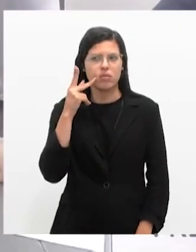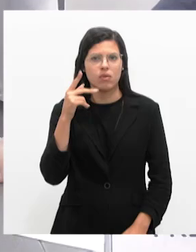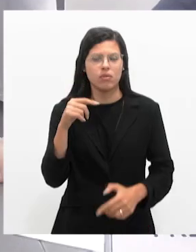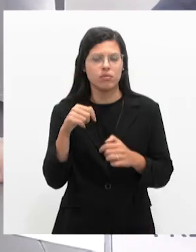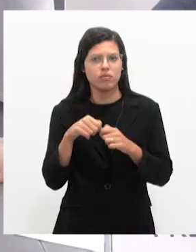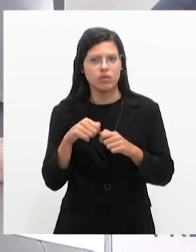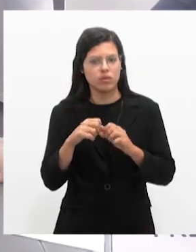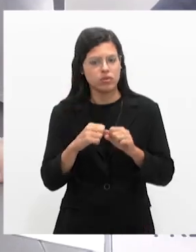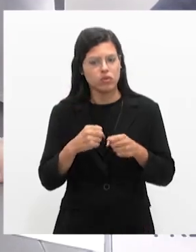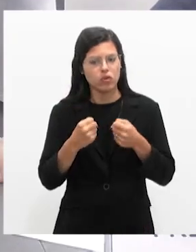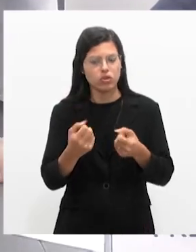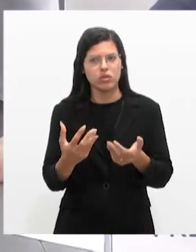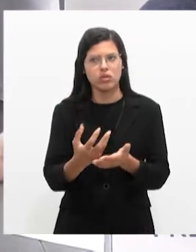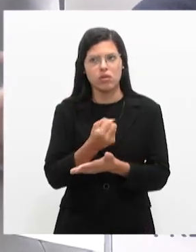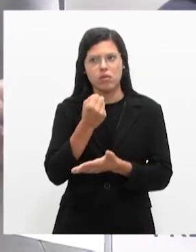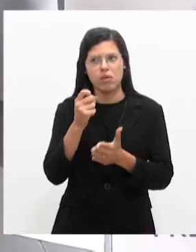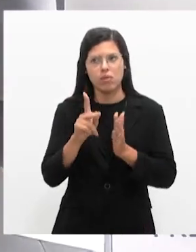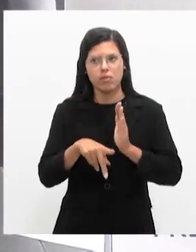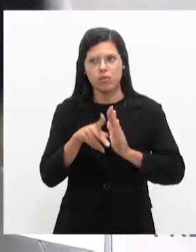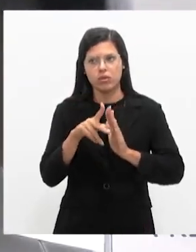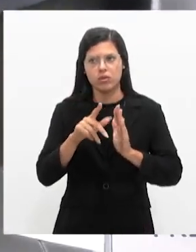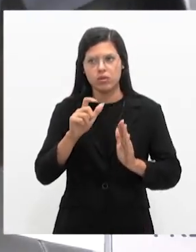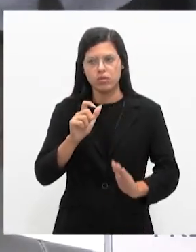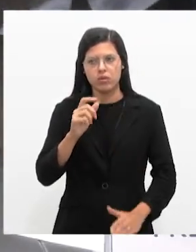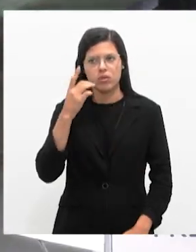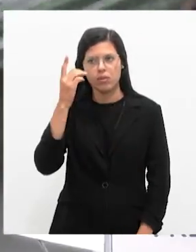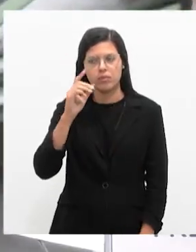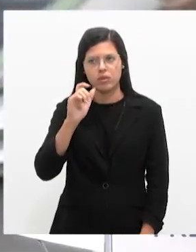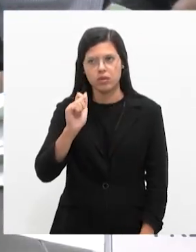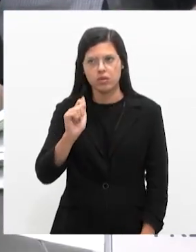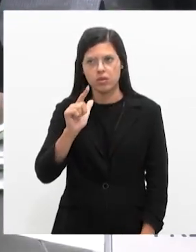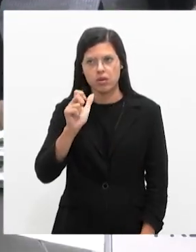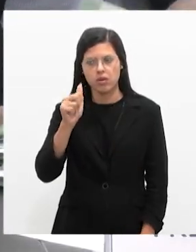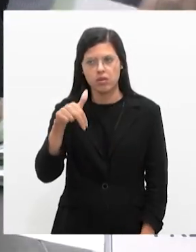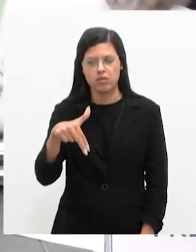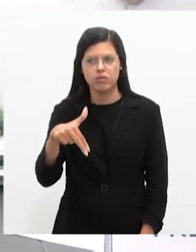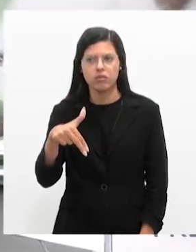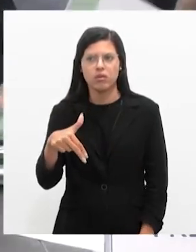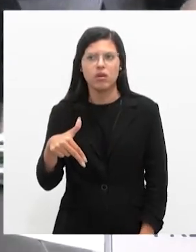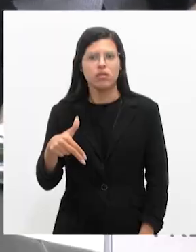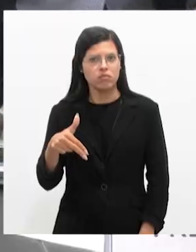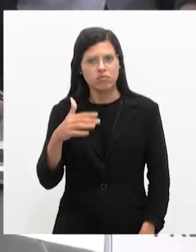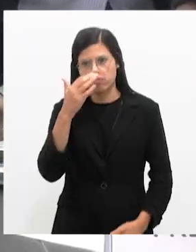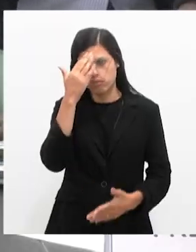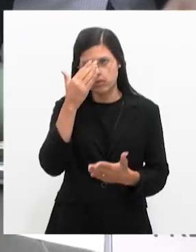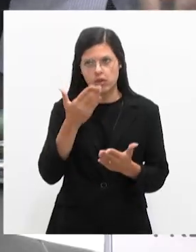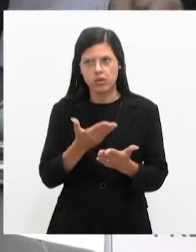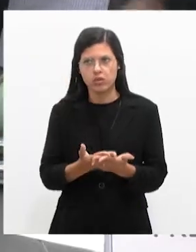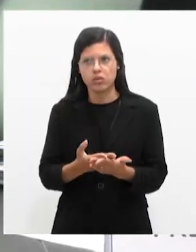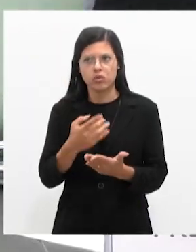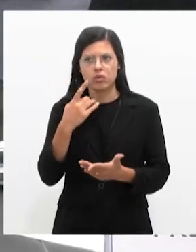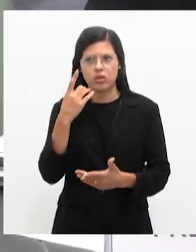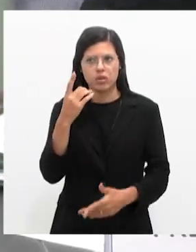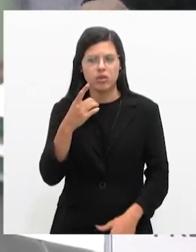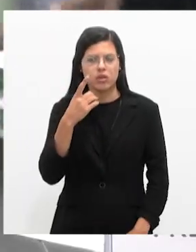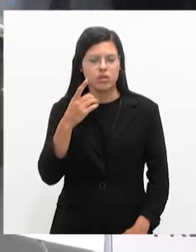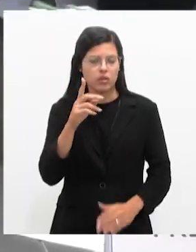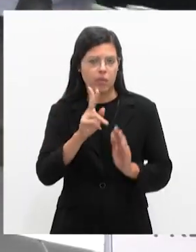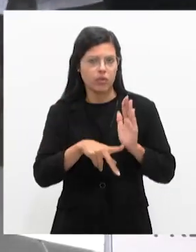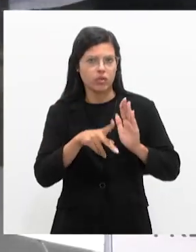salvar um projeto. Considero o projeto meritório, ainda que não considere, mas entende o esforço do deputado